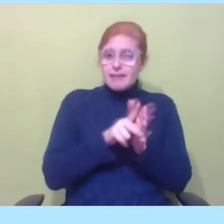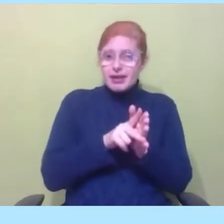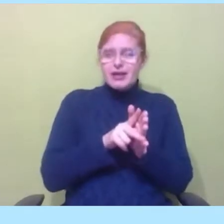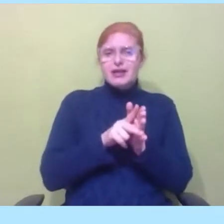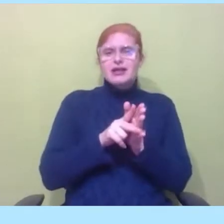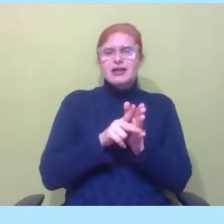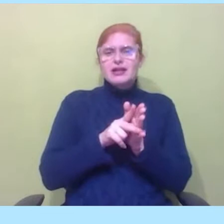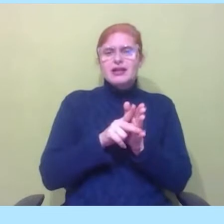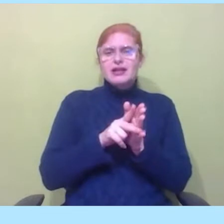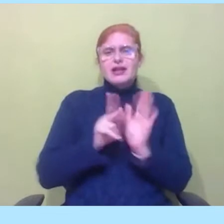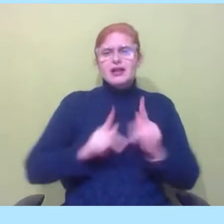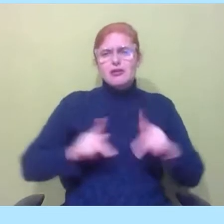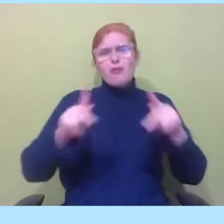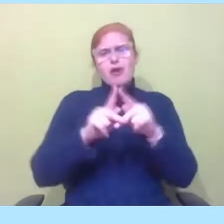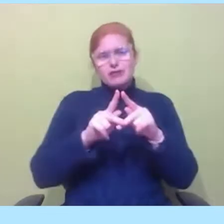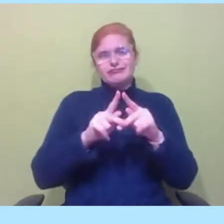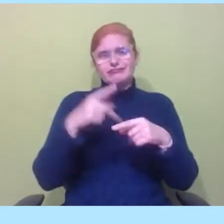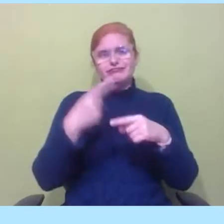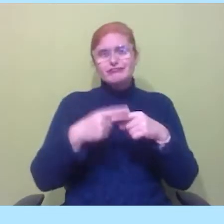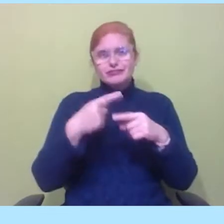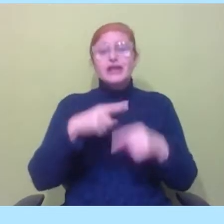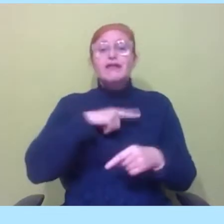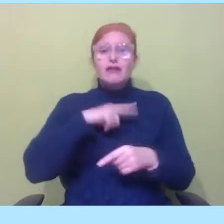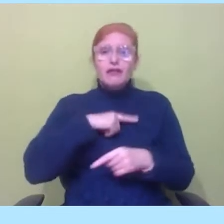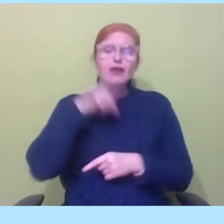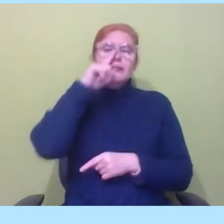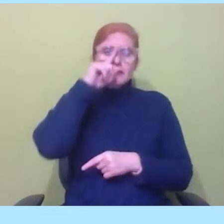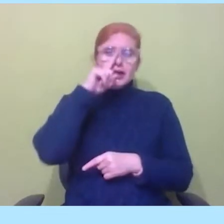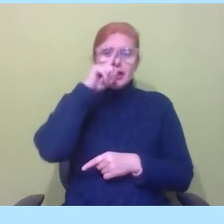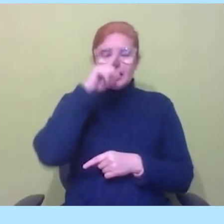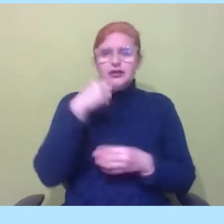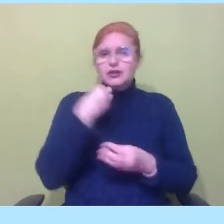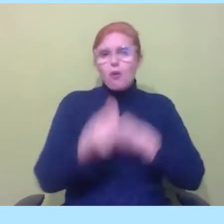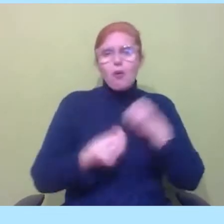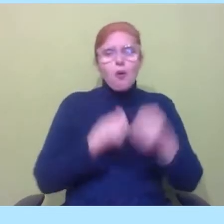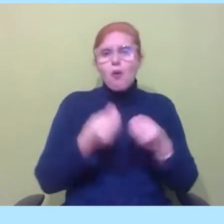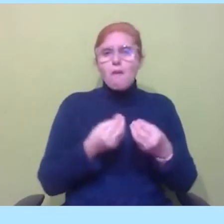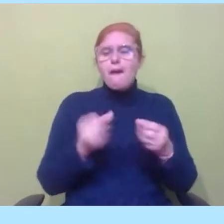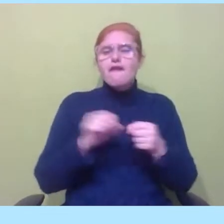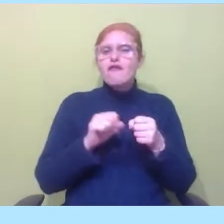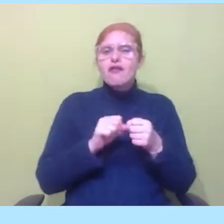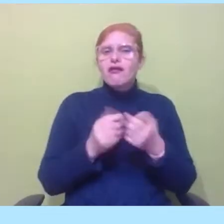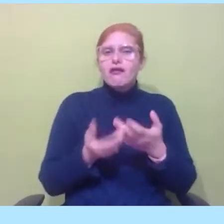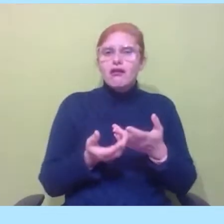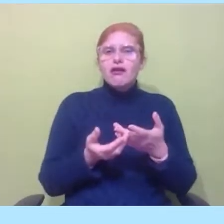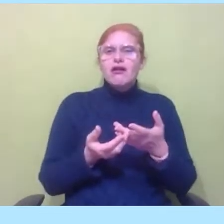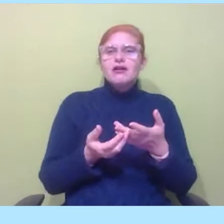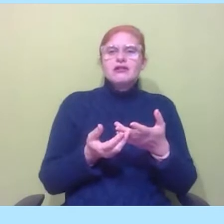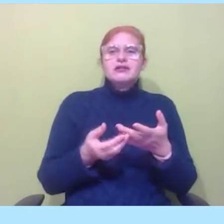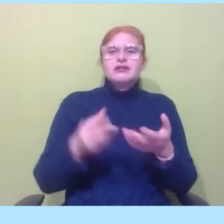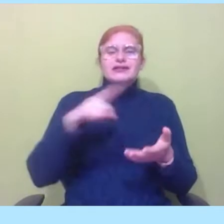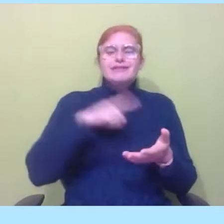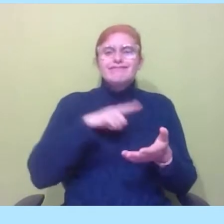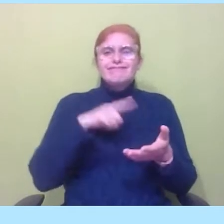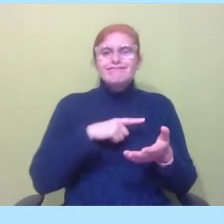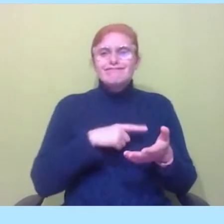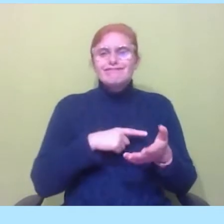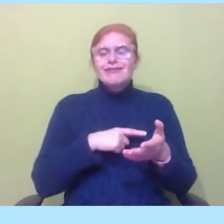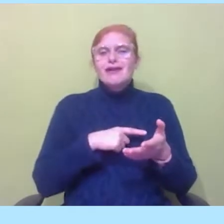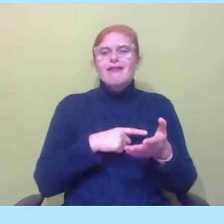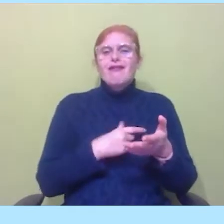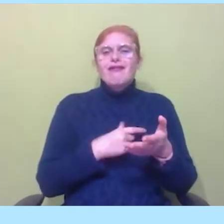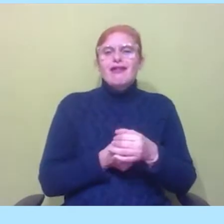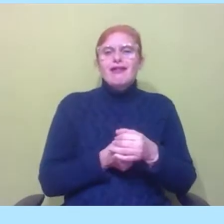corre risco, não é? Como é que a gente pode manter algum nível de segurança